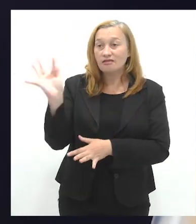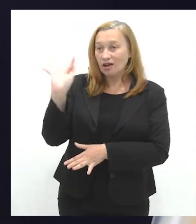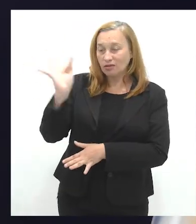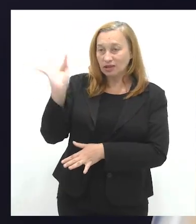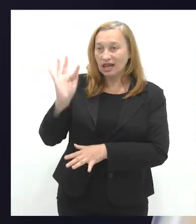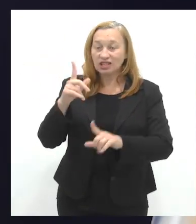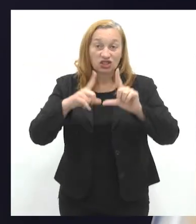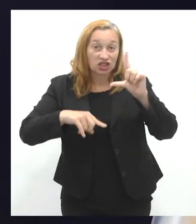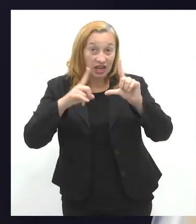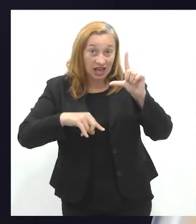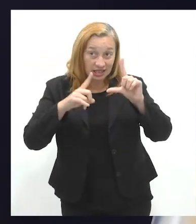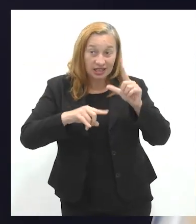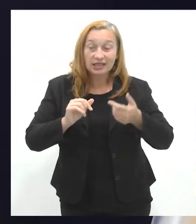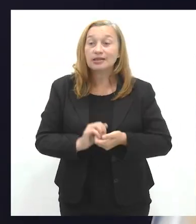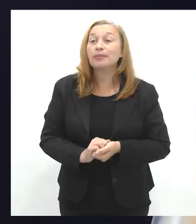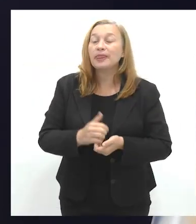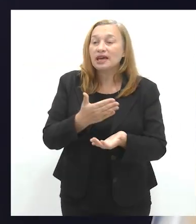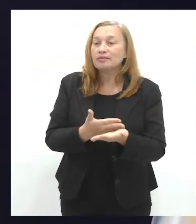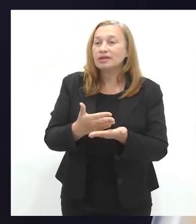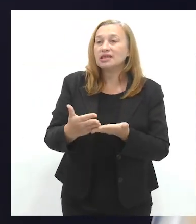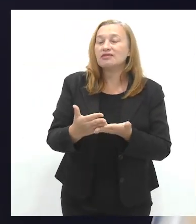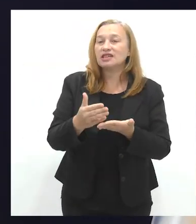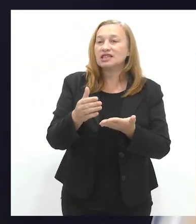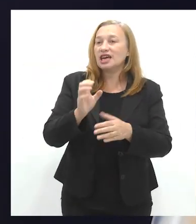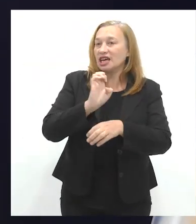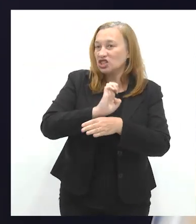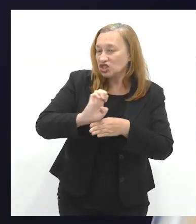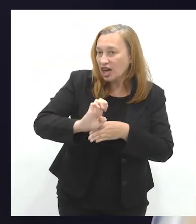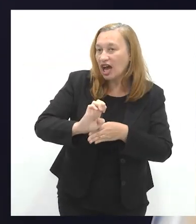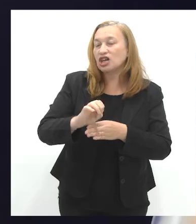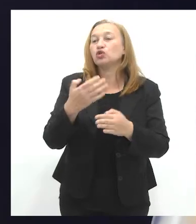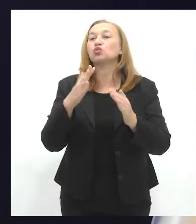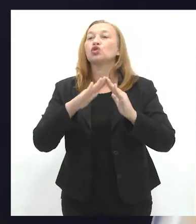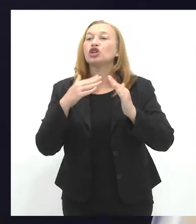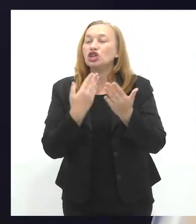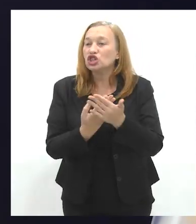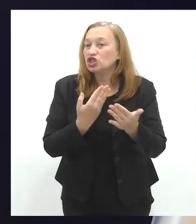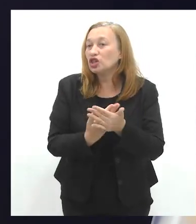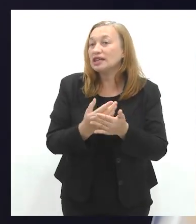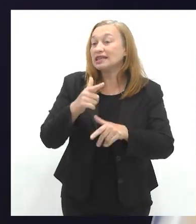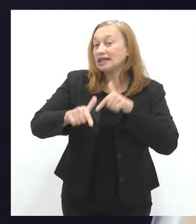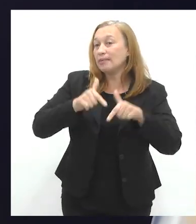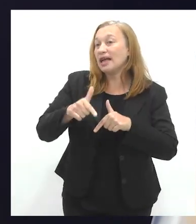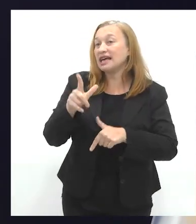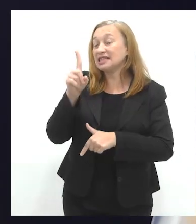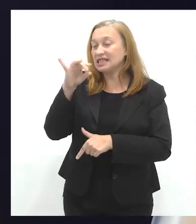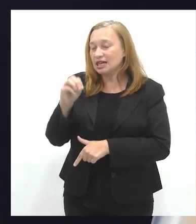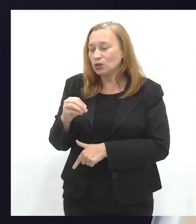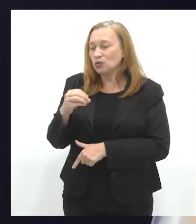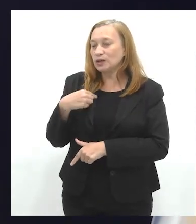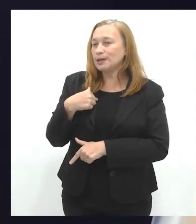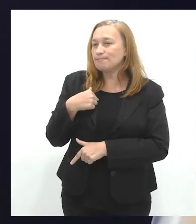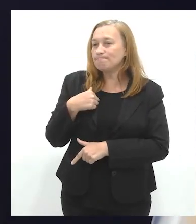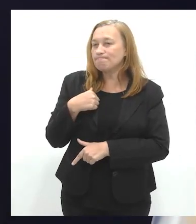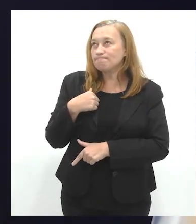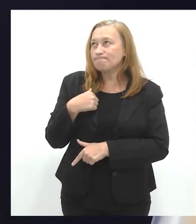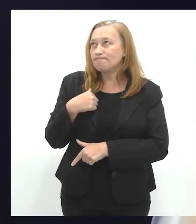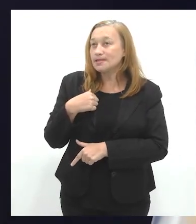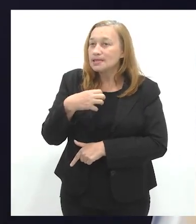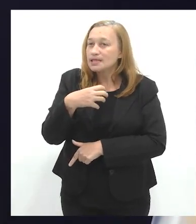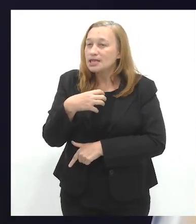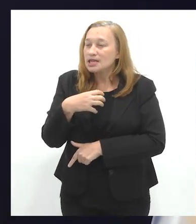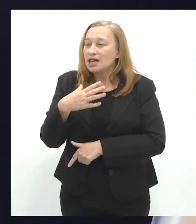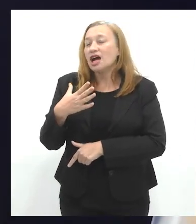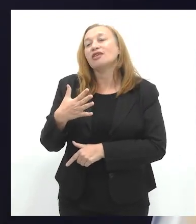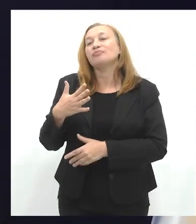aí, entrando na faculdade de letras, comecei a fazer estágio em escola, comecei a trabalhar muito cedo e me vi professora.